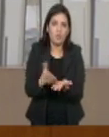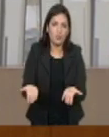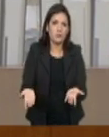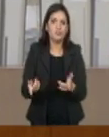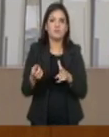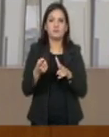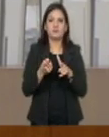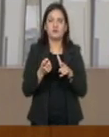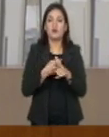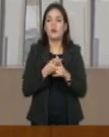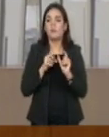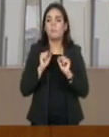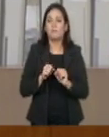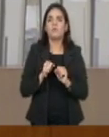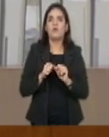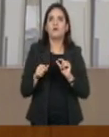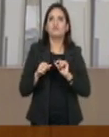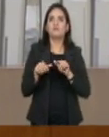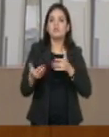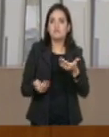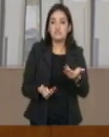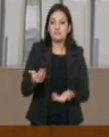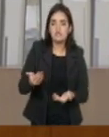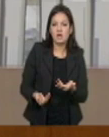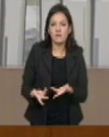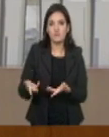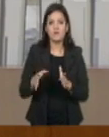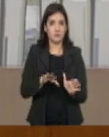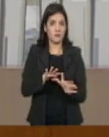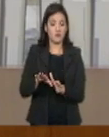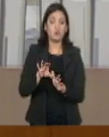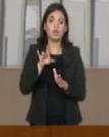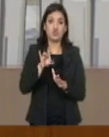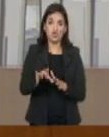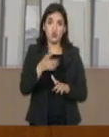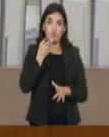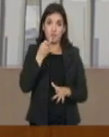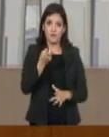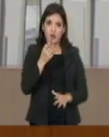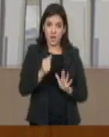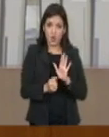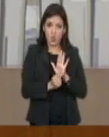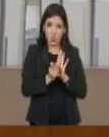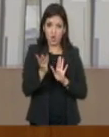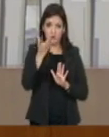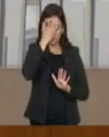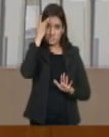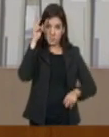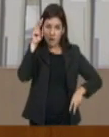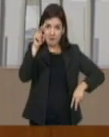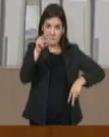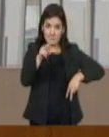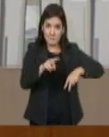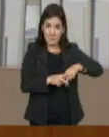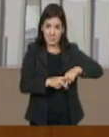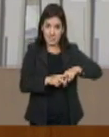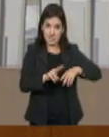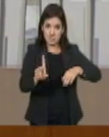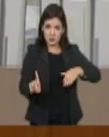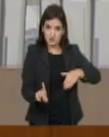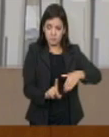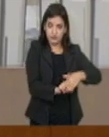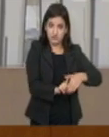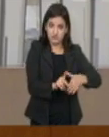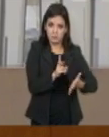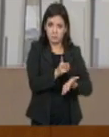condenadas em prestação de serviços, enfim, aqui são números de pessoas